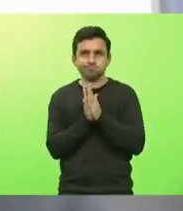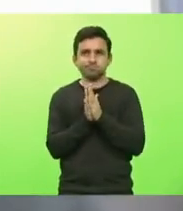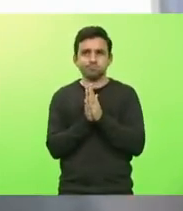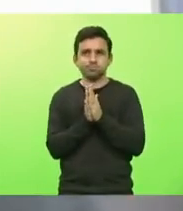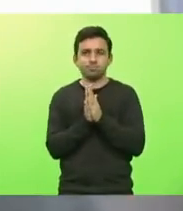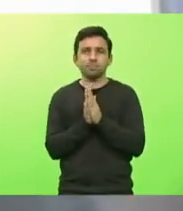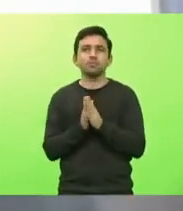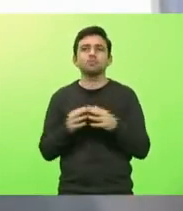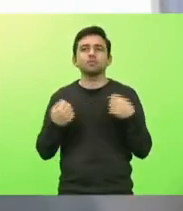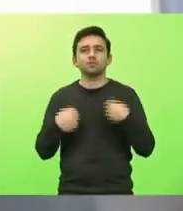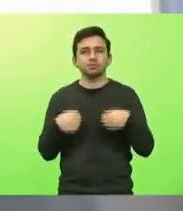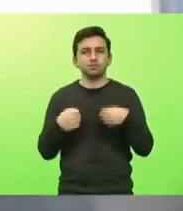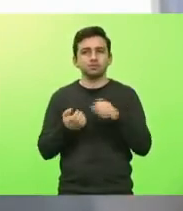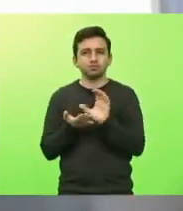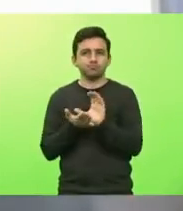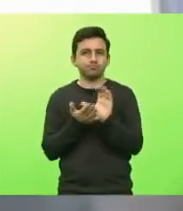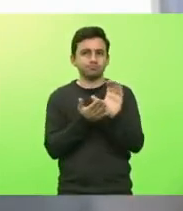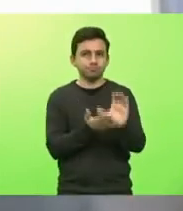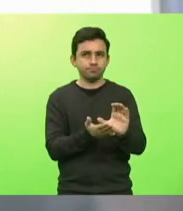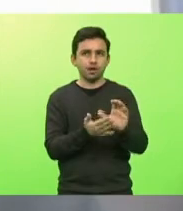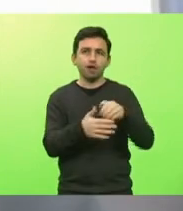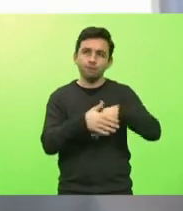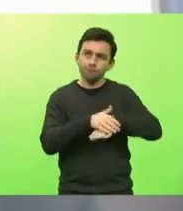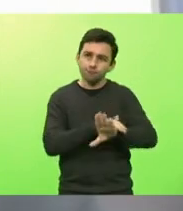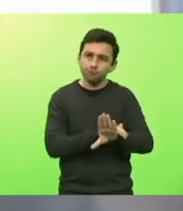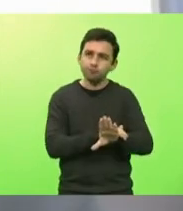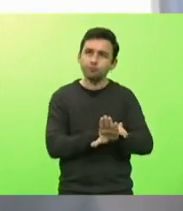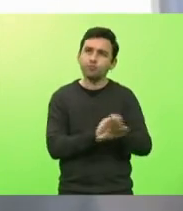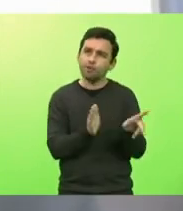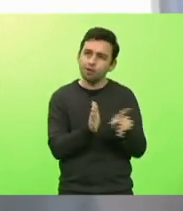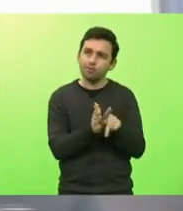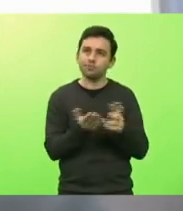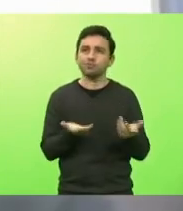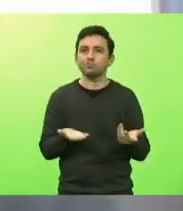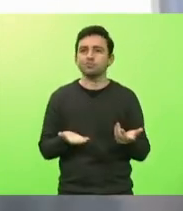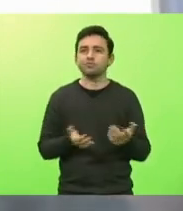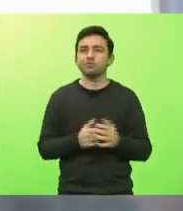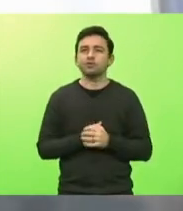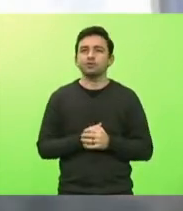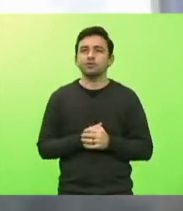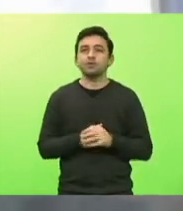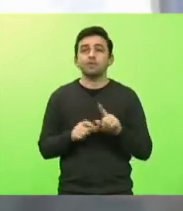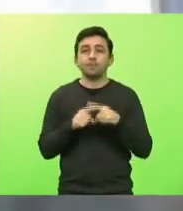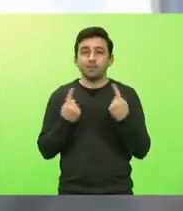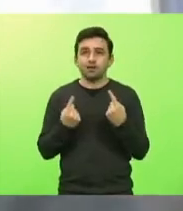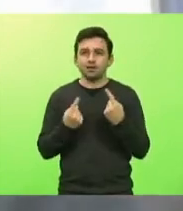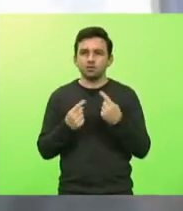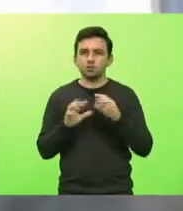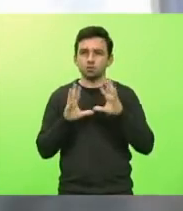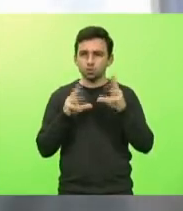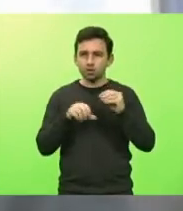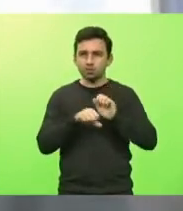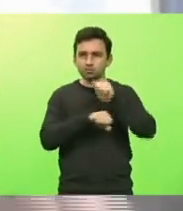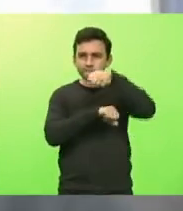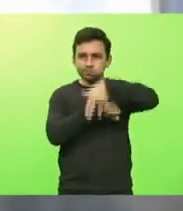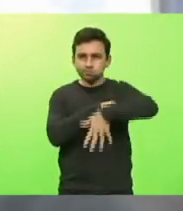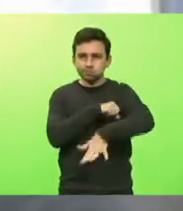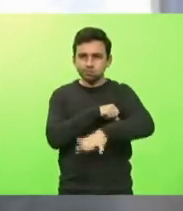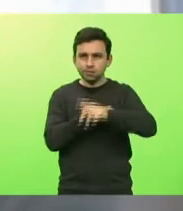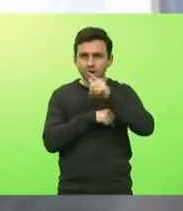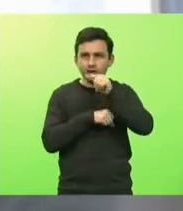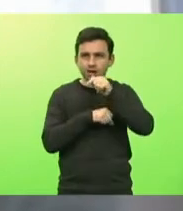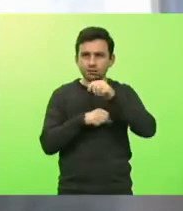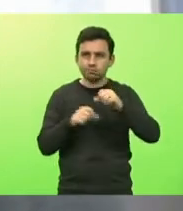sejam destinadas a este fundo. Só para você ter uma ideia, as hidroelétricas